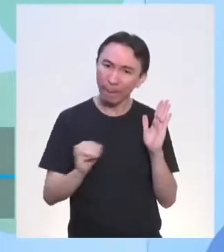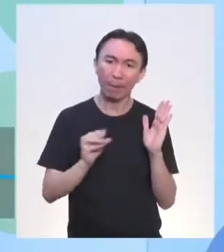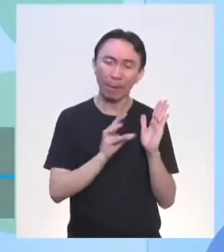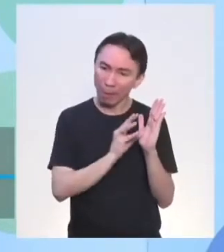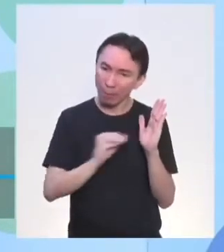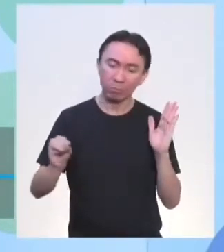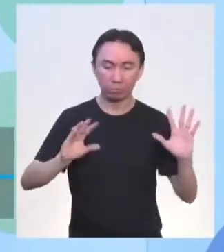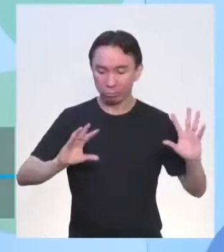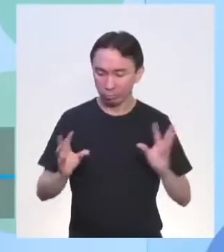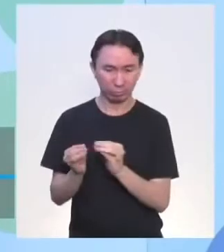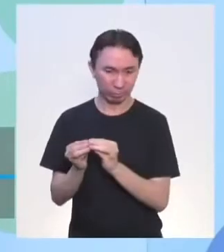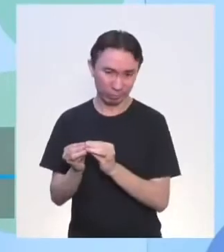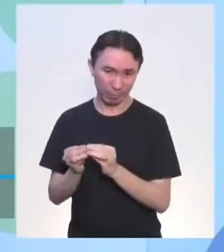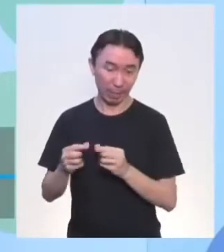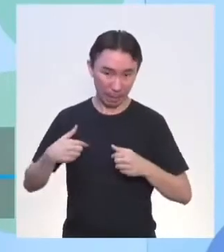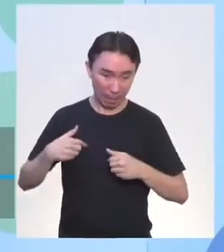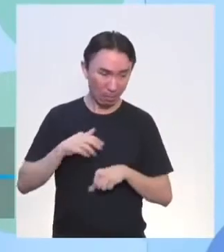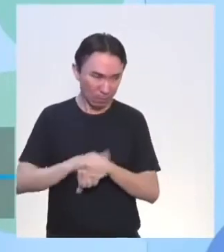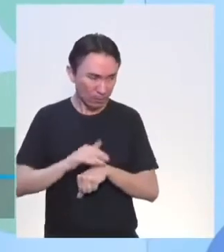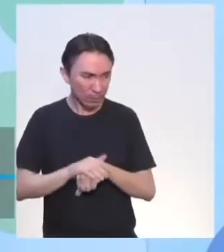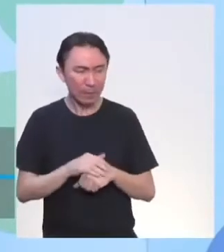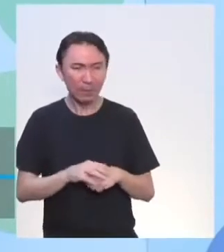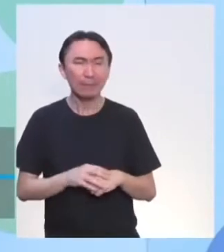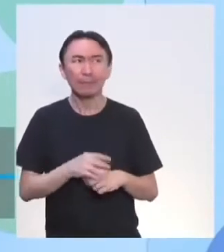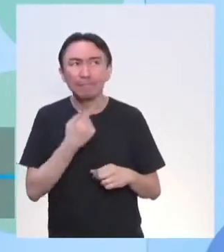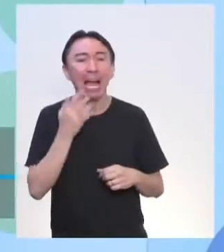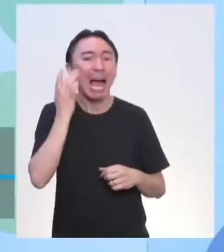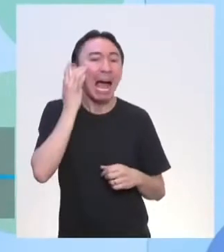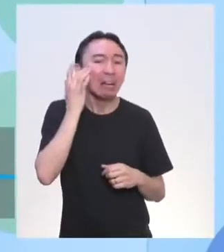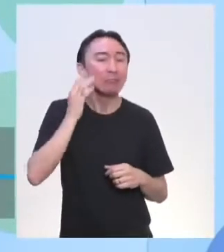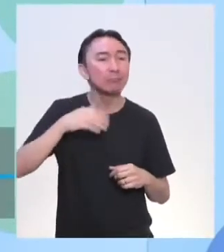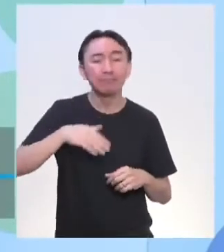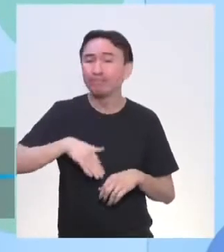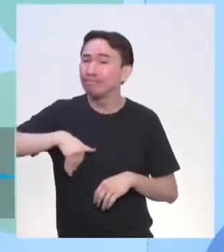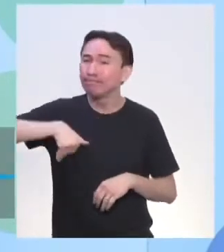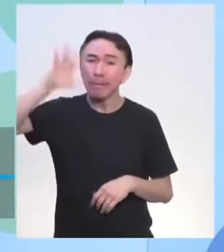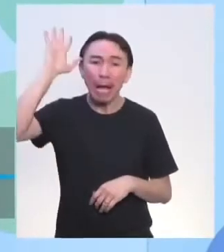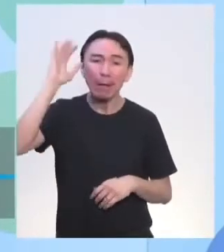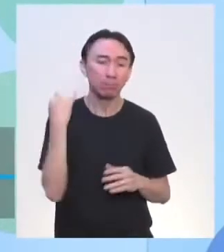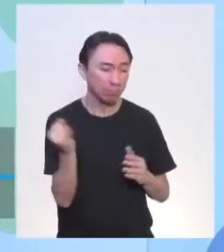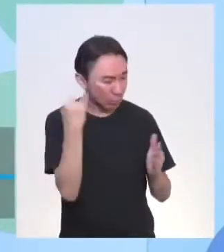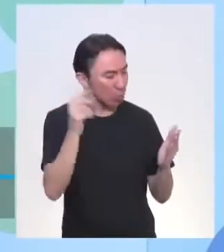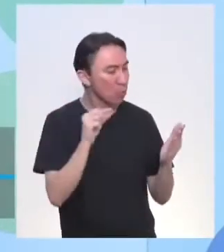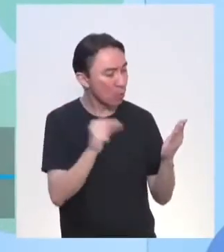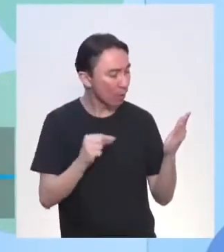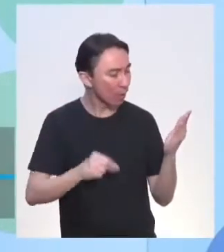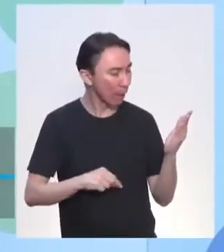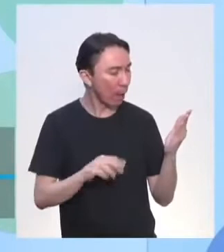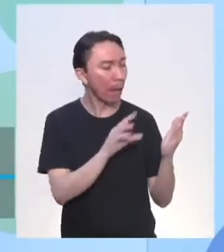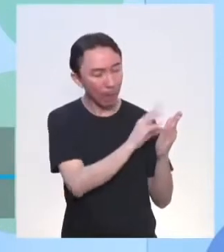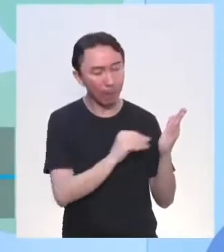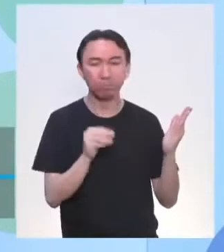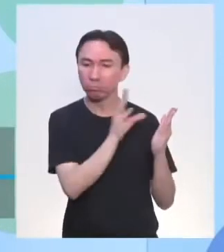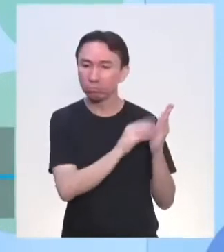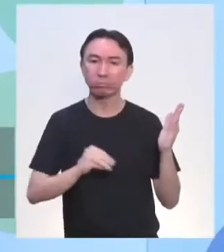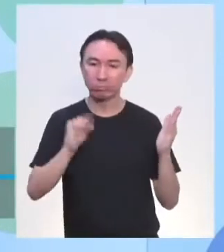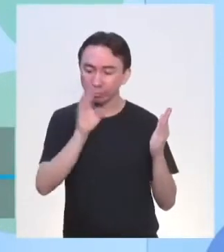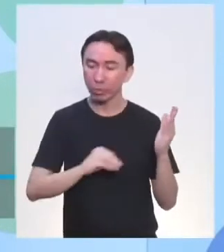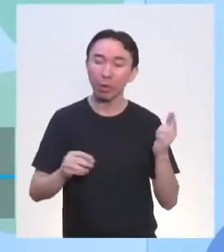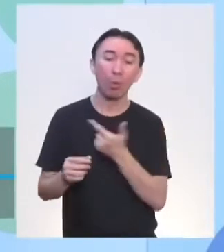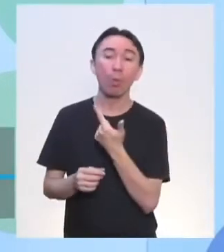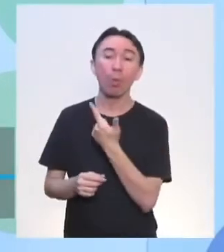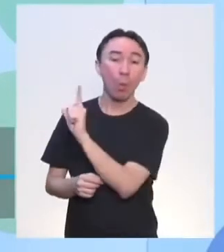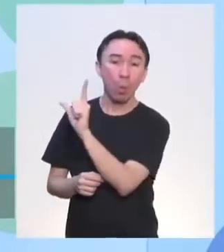resumindo, considera mais importante. Então, ele vai extrair essas ideias mais importantes e criar um outro texto em que essas ideias sejam colocadas de